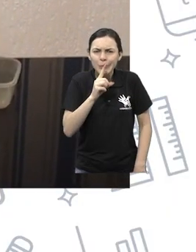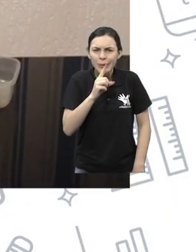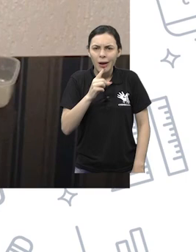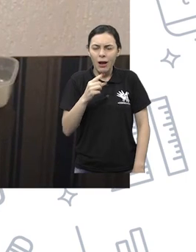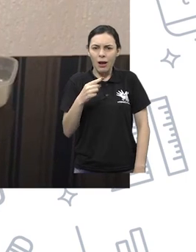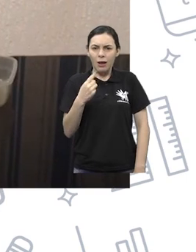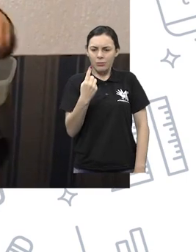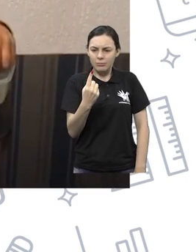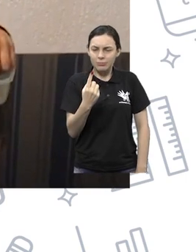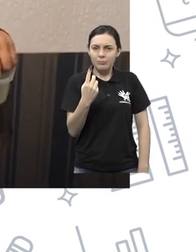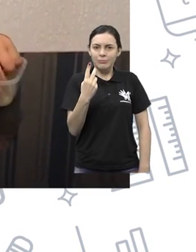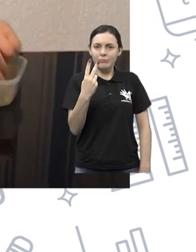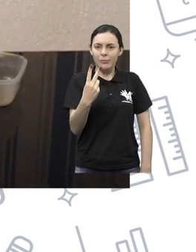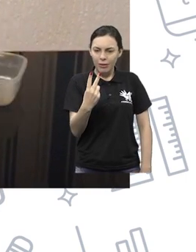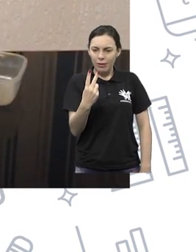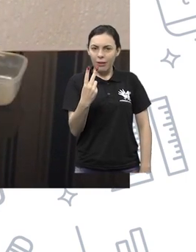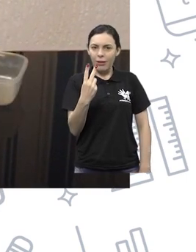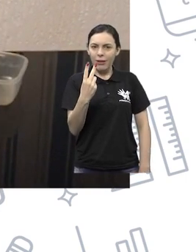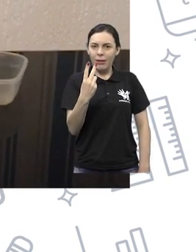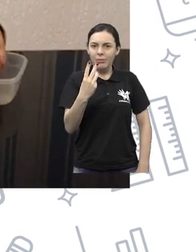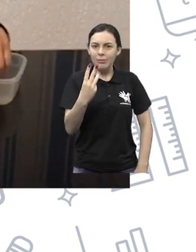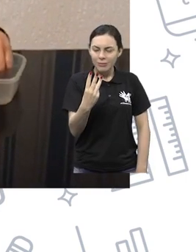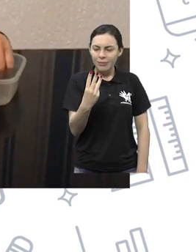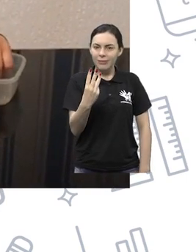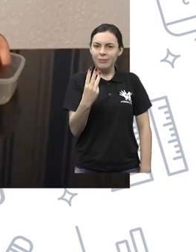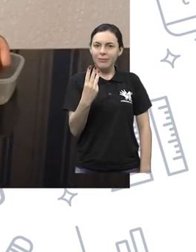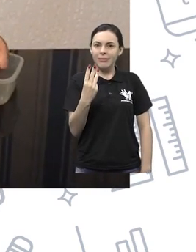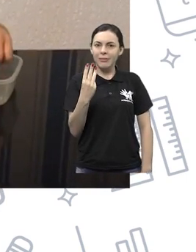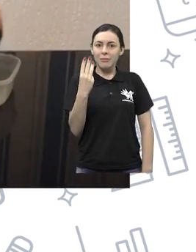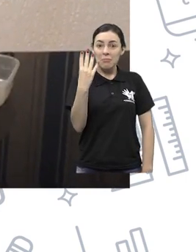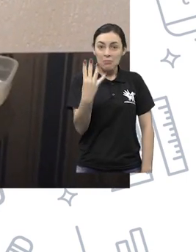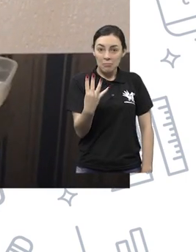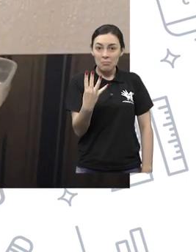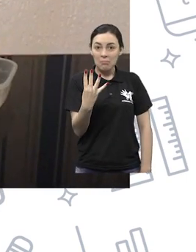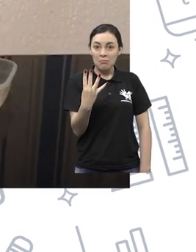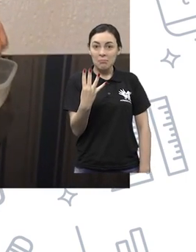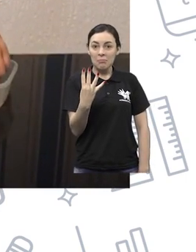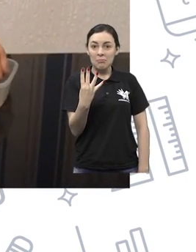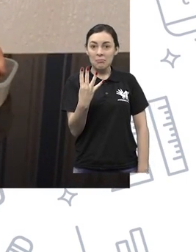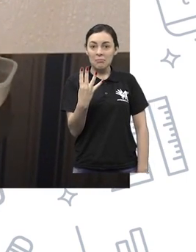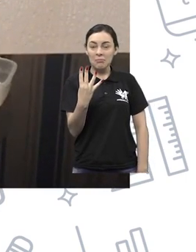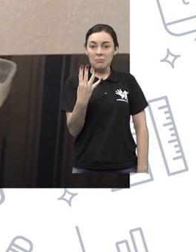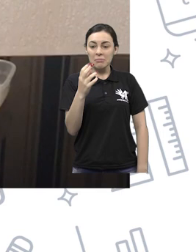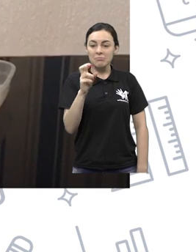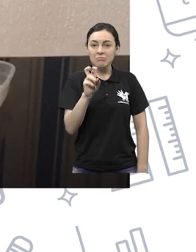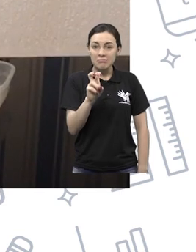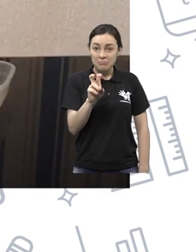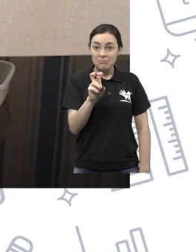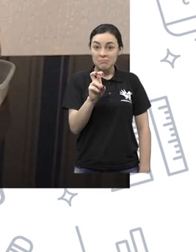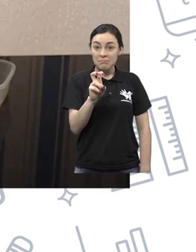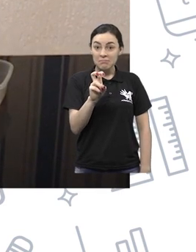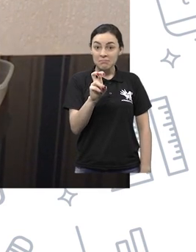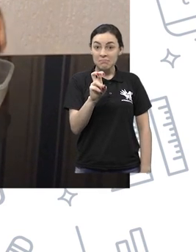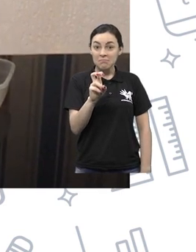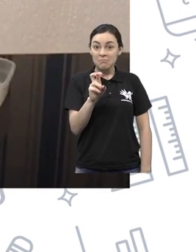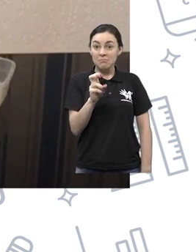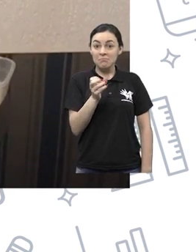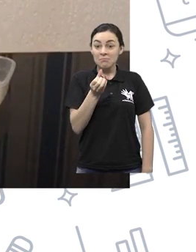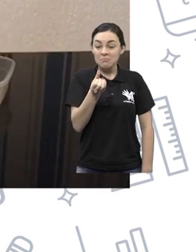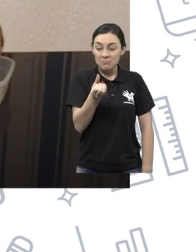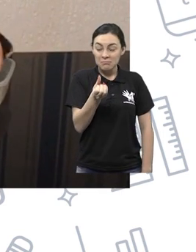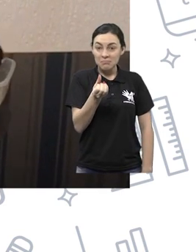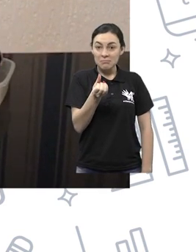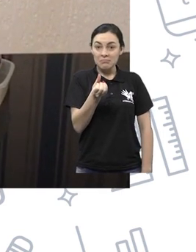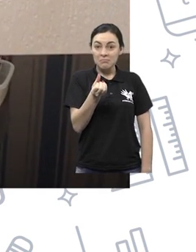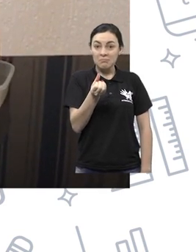amarelinho. Bota um, bota dois, bota três, bota quatro, bota